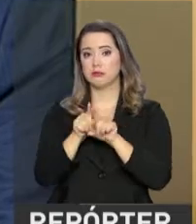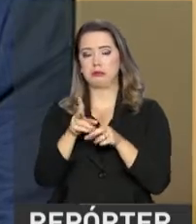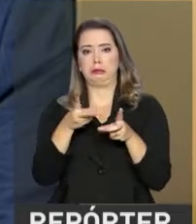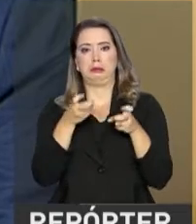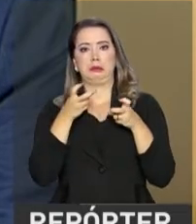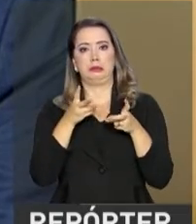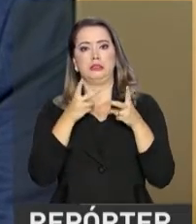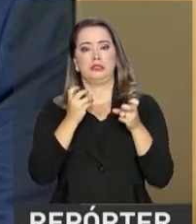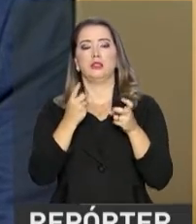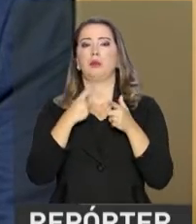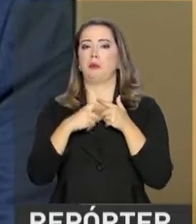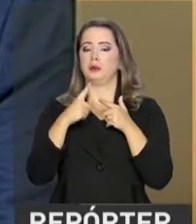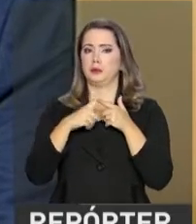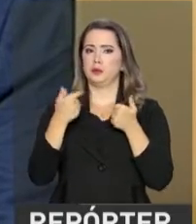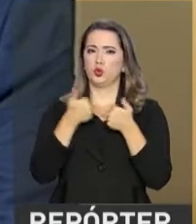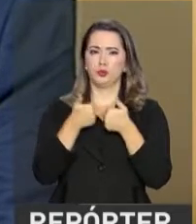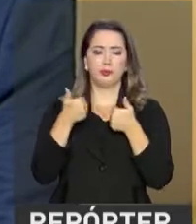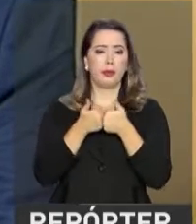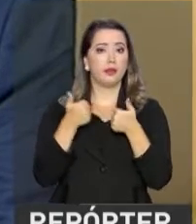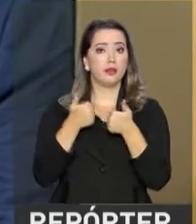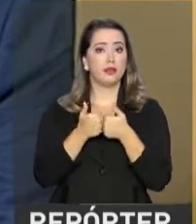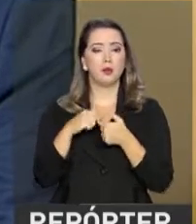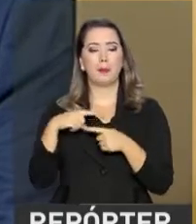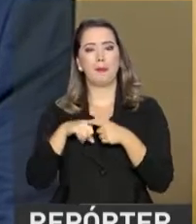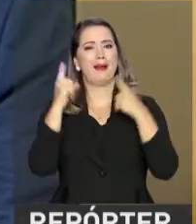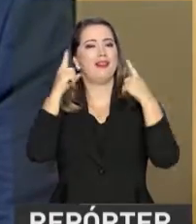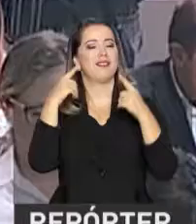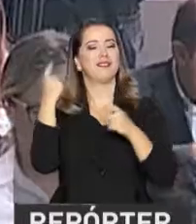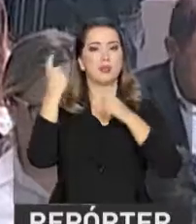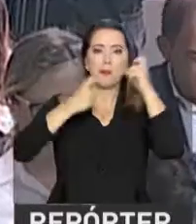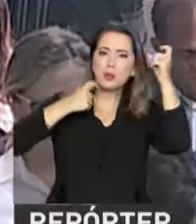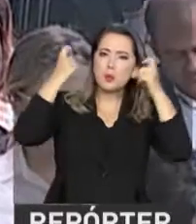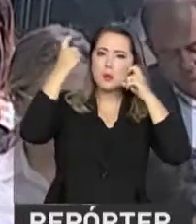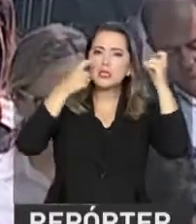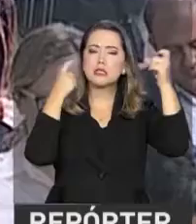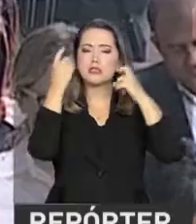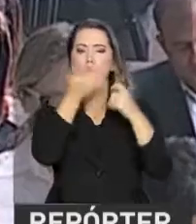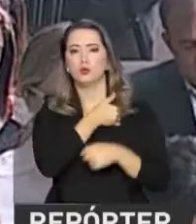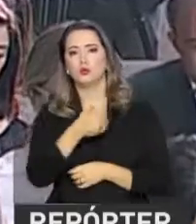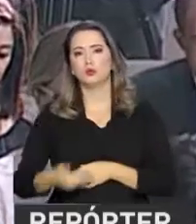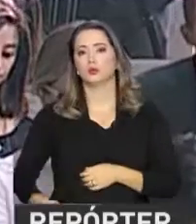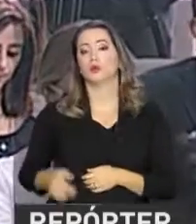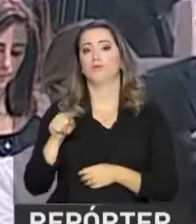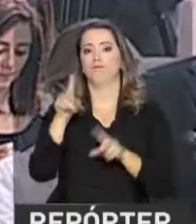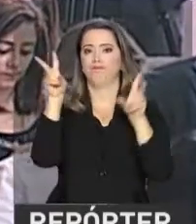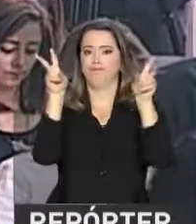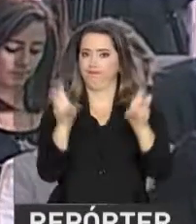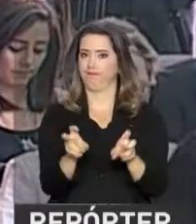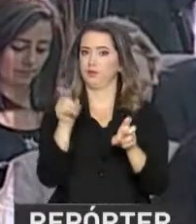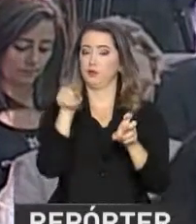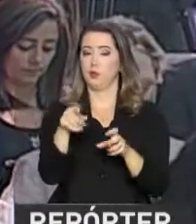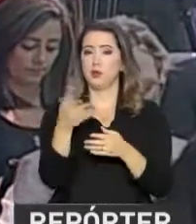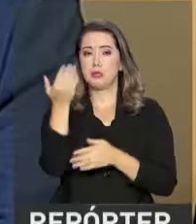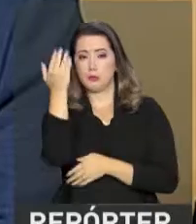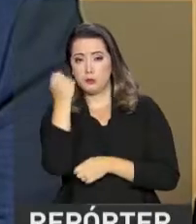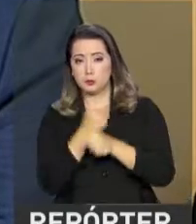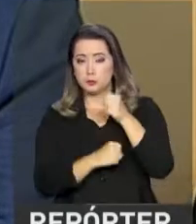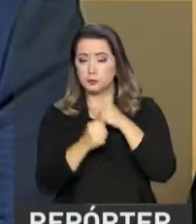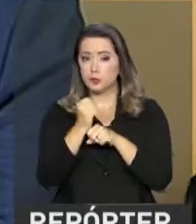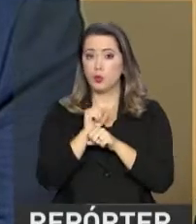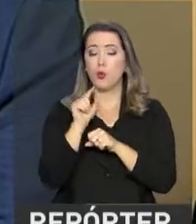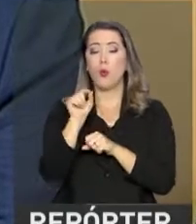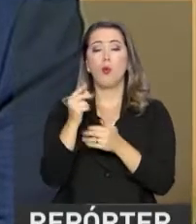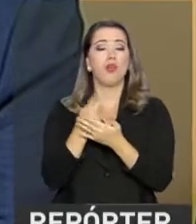tudo o que aconteceu e o grau de preocupação que nós tínhamos a época com esse assunto o que aconteceu naquele momento foi uma